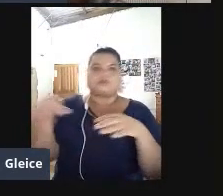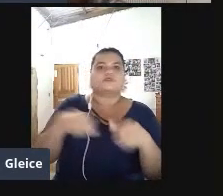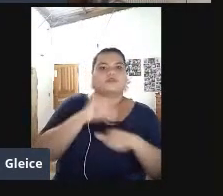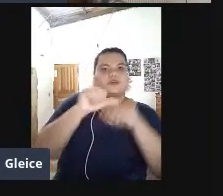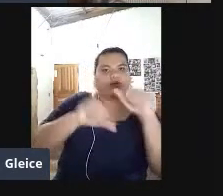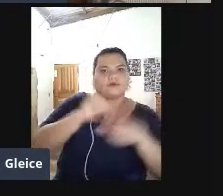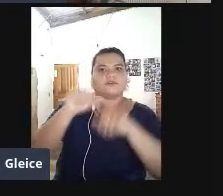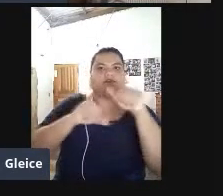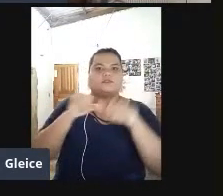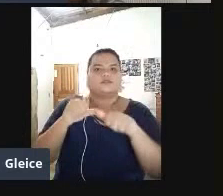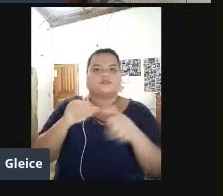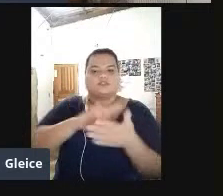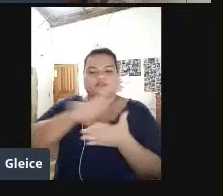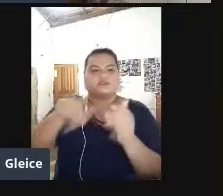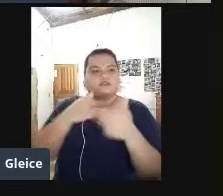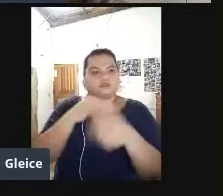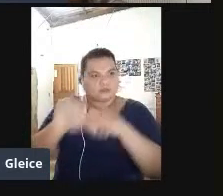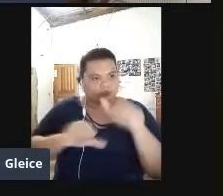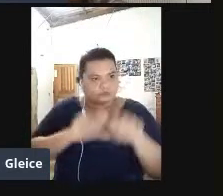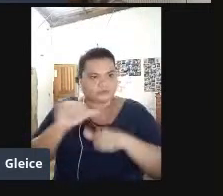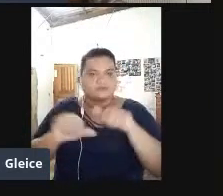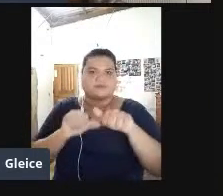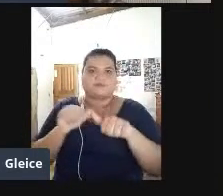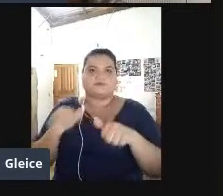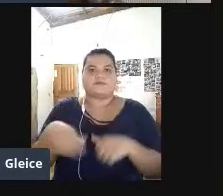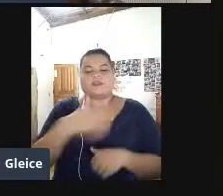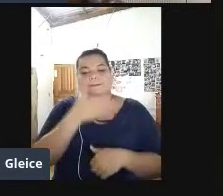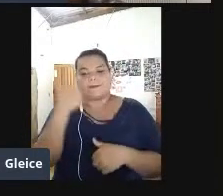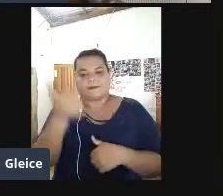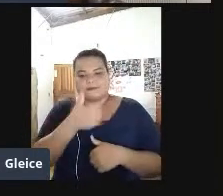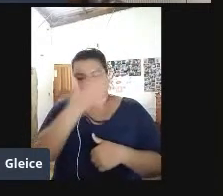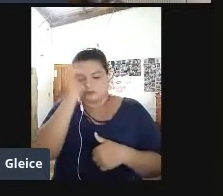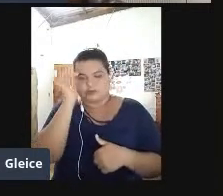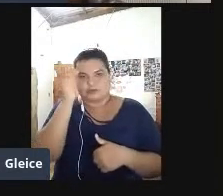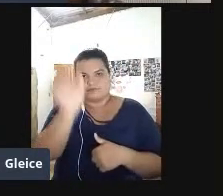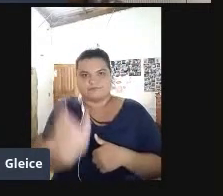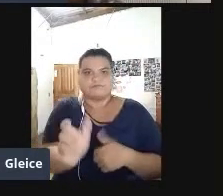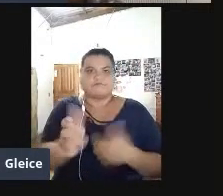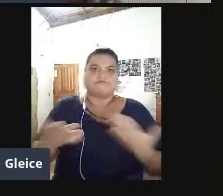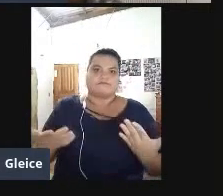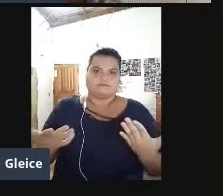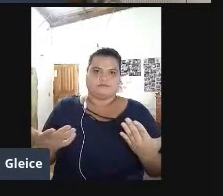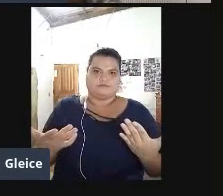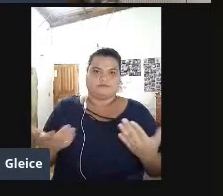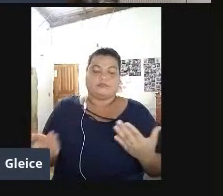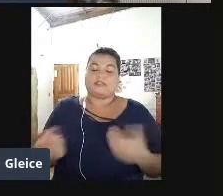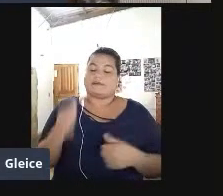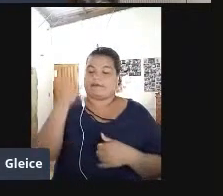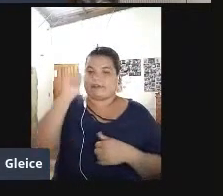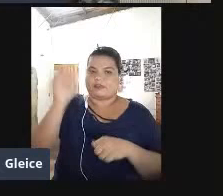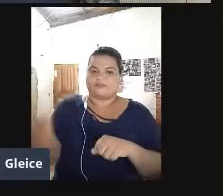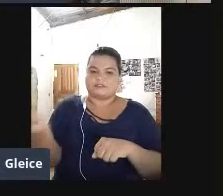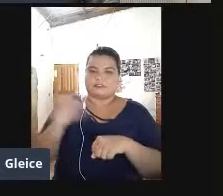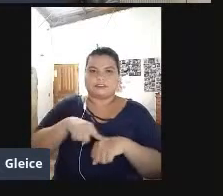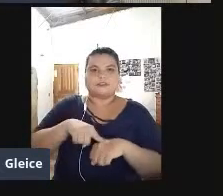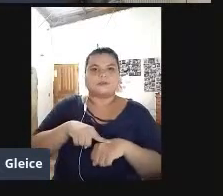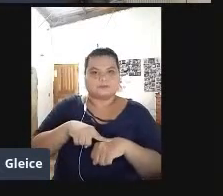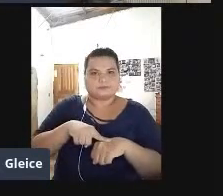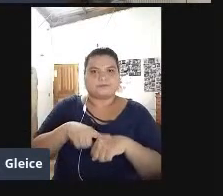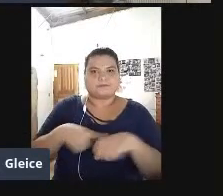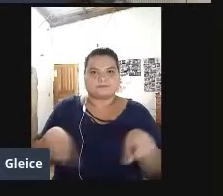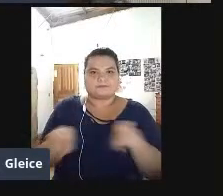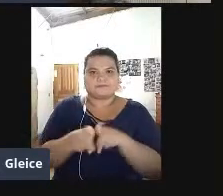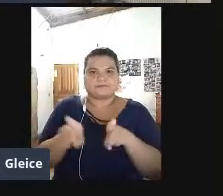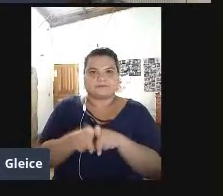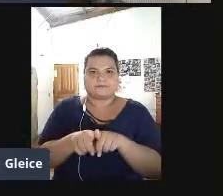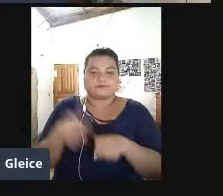melhorar o quadro gastrointestinal daquele indivíduo vai certamente levar a contaminação de um paciente para o outro, né? O que a gente ganha com isso, né? Leaky gut